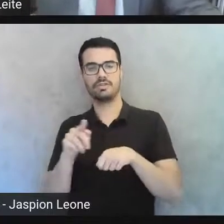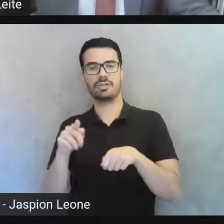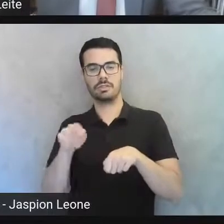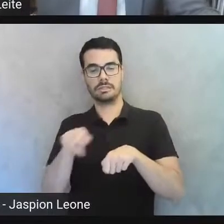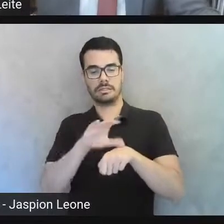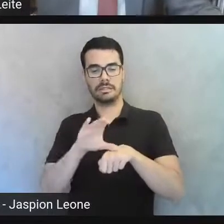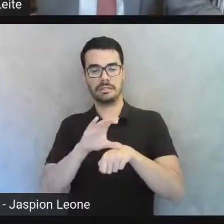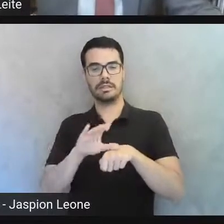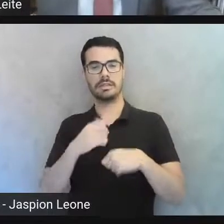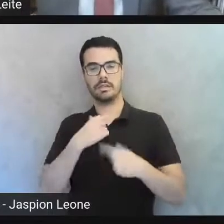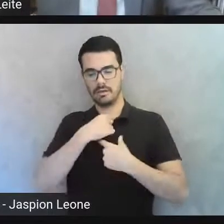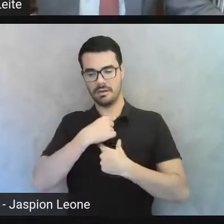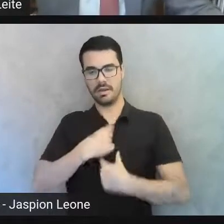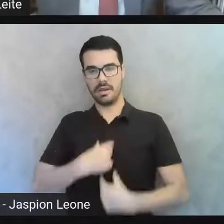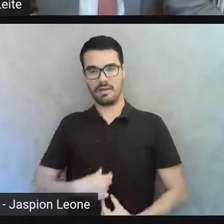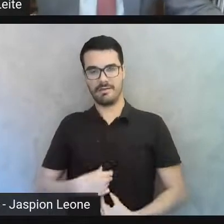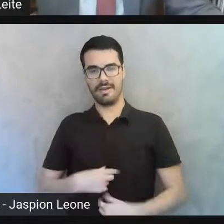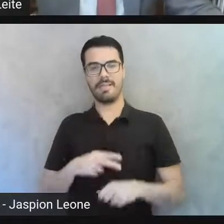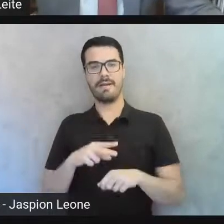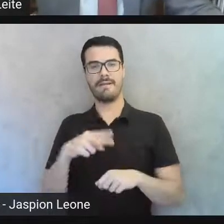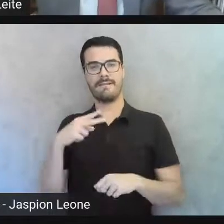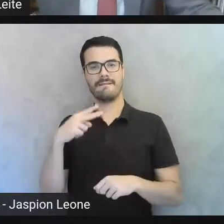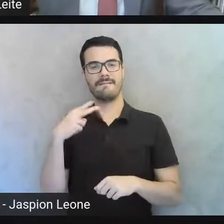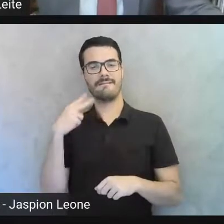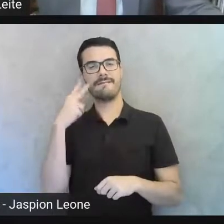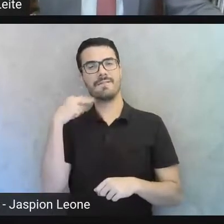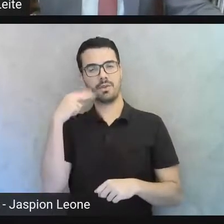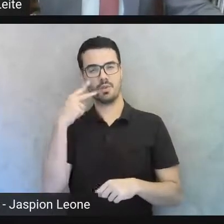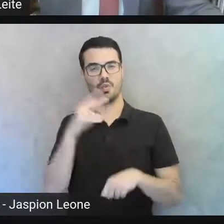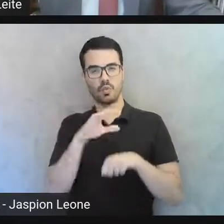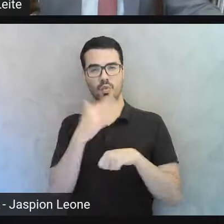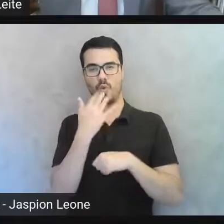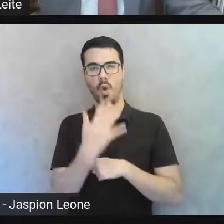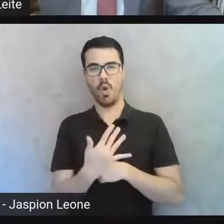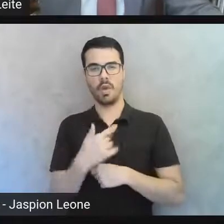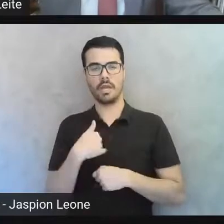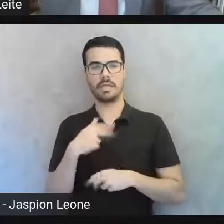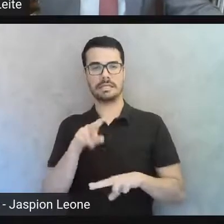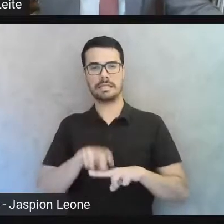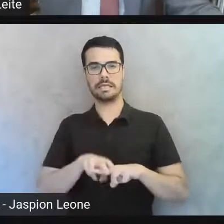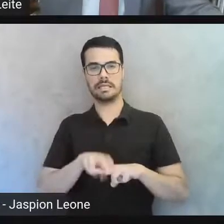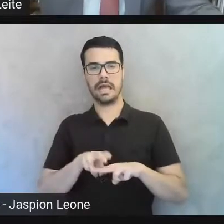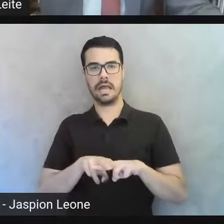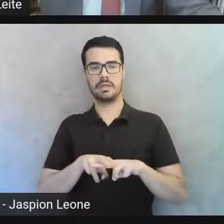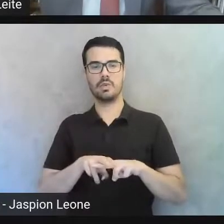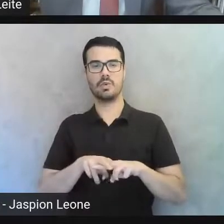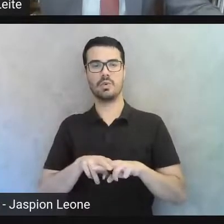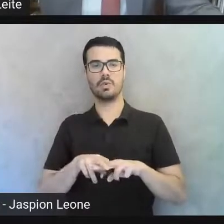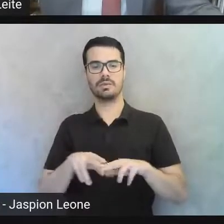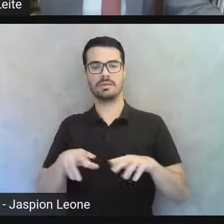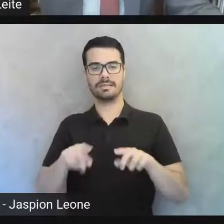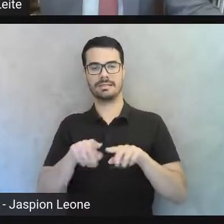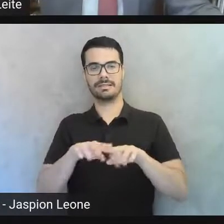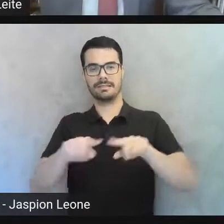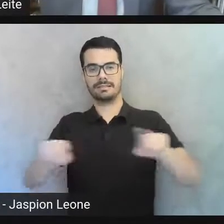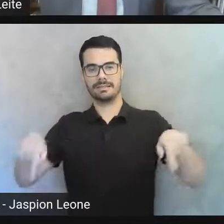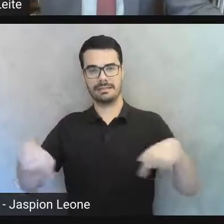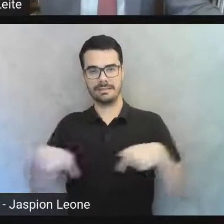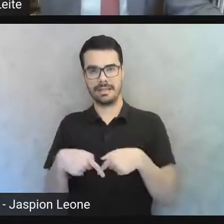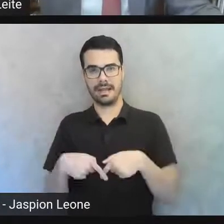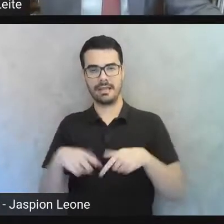uma gravata na cor vinho. Estou sentado em uma sala com uma estante ao fundo e